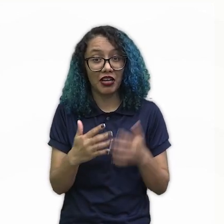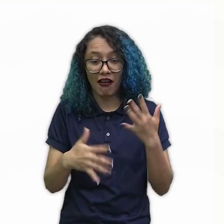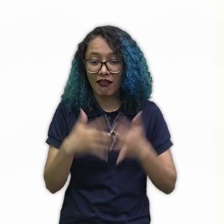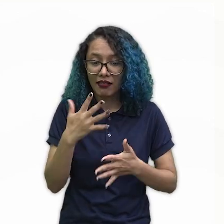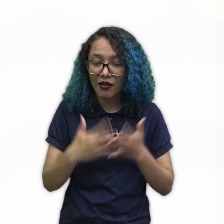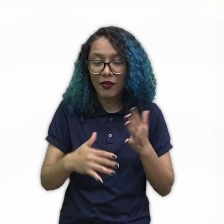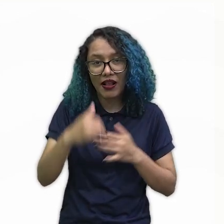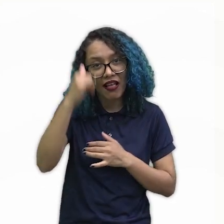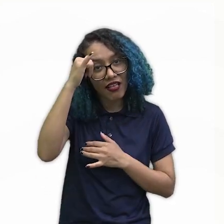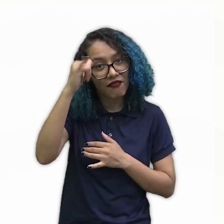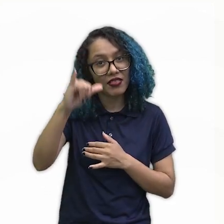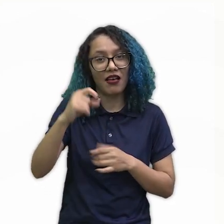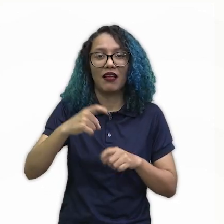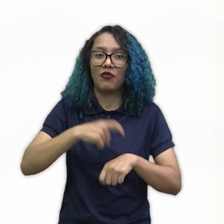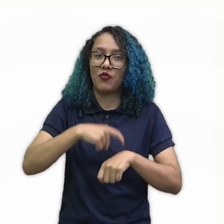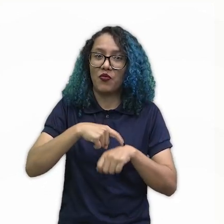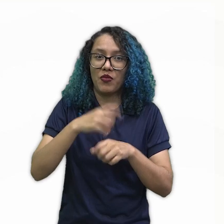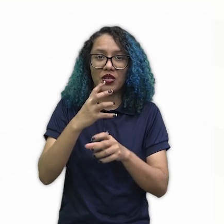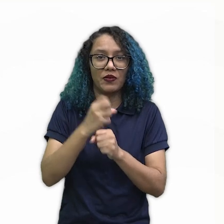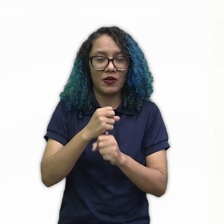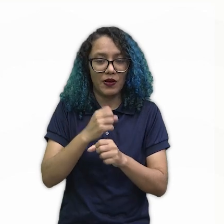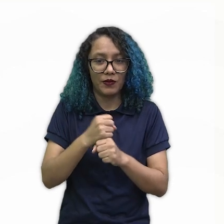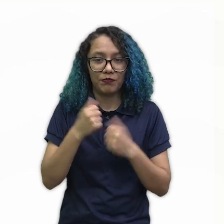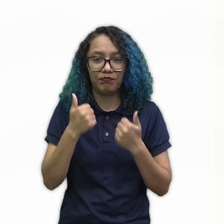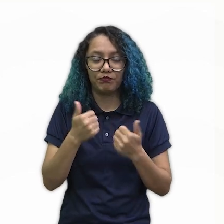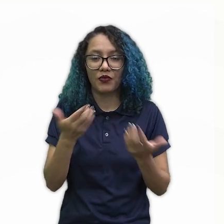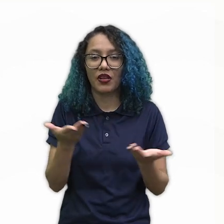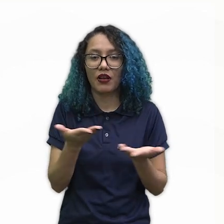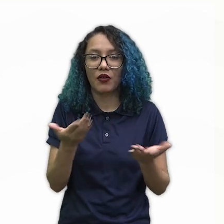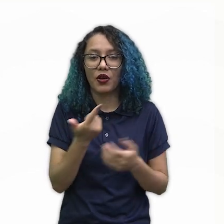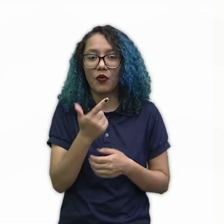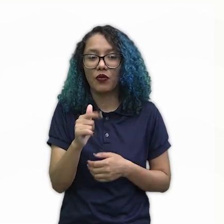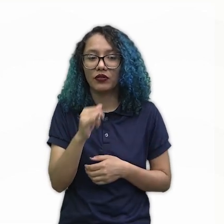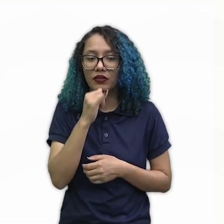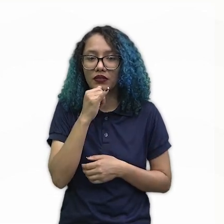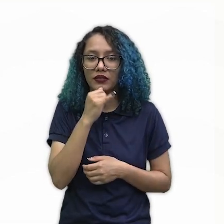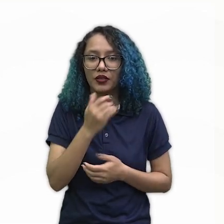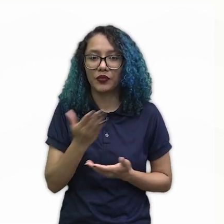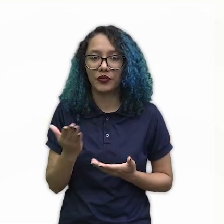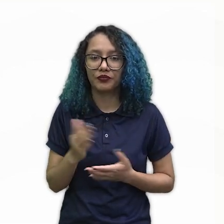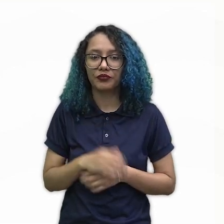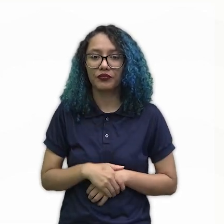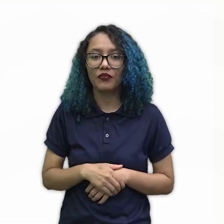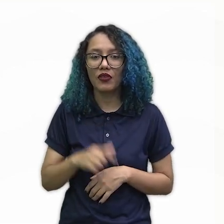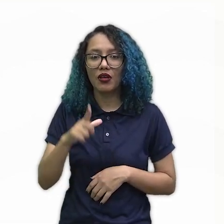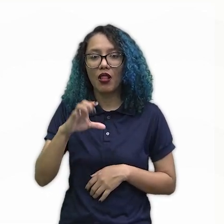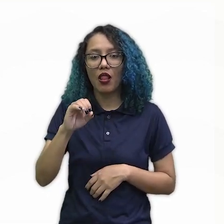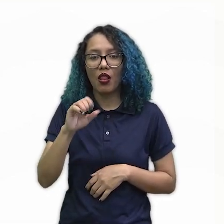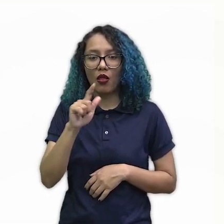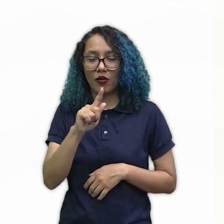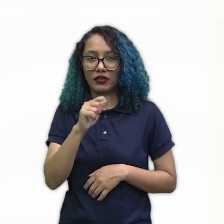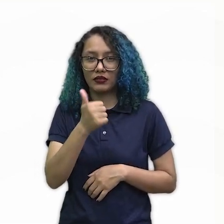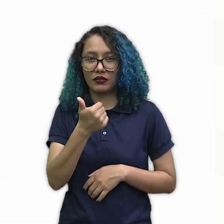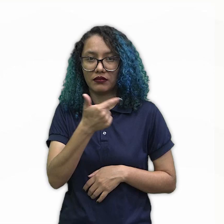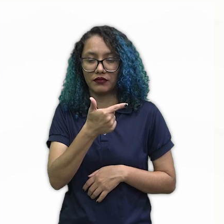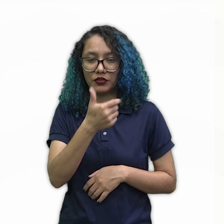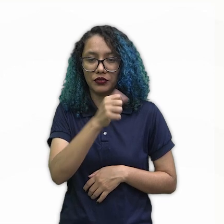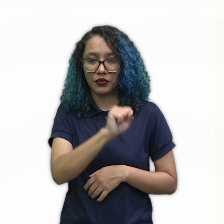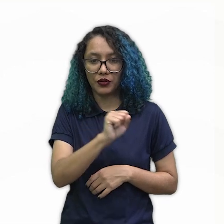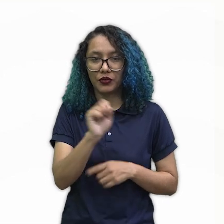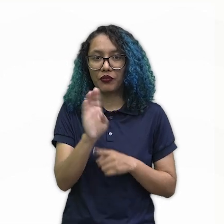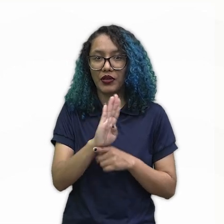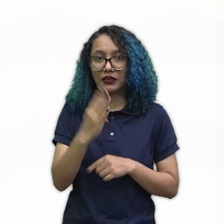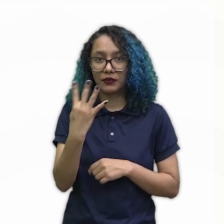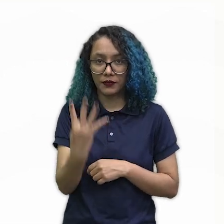atrapalhe aí na hora da resolução. E agora, mais um exemplo que nós temos aí, log de 128 na base 4. Log